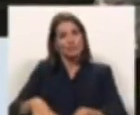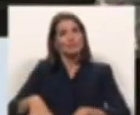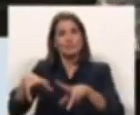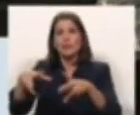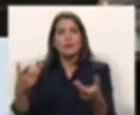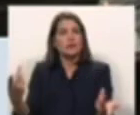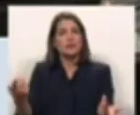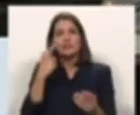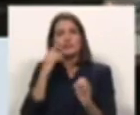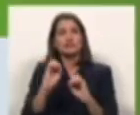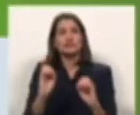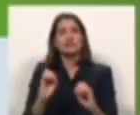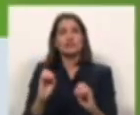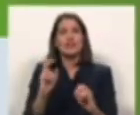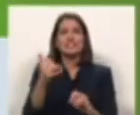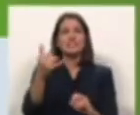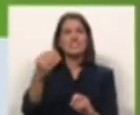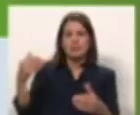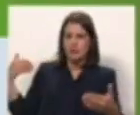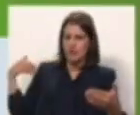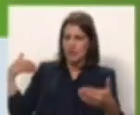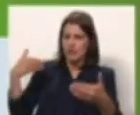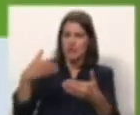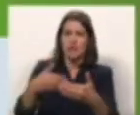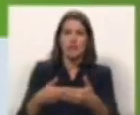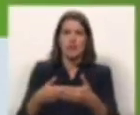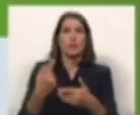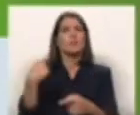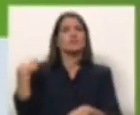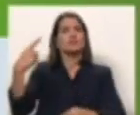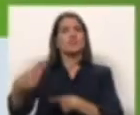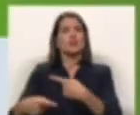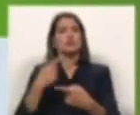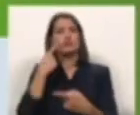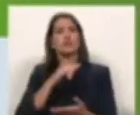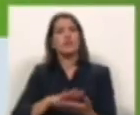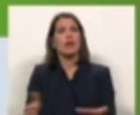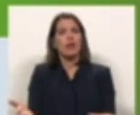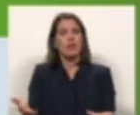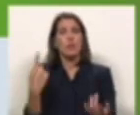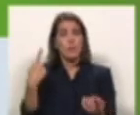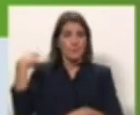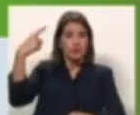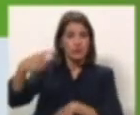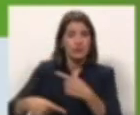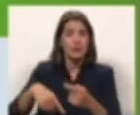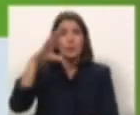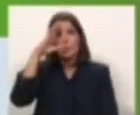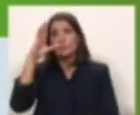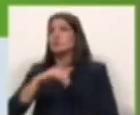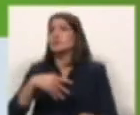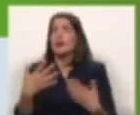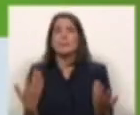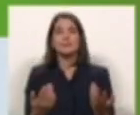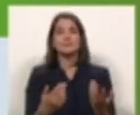20 anos foi uma geração inteira passou por isto uma geração inteira que não sabe o que é